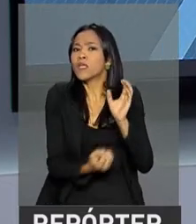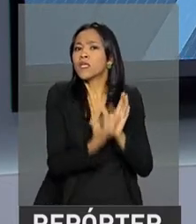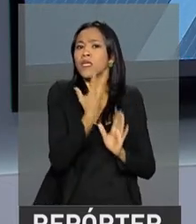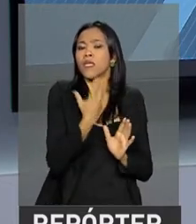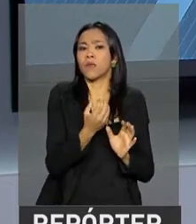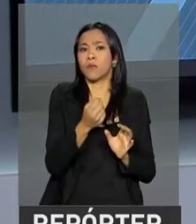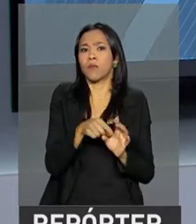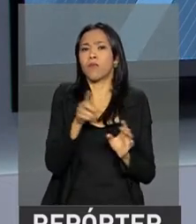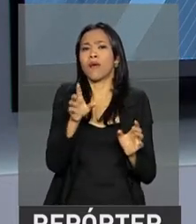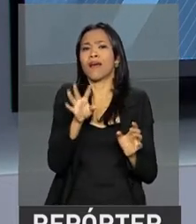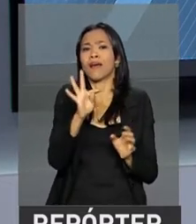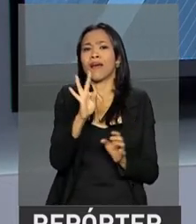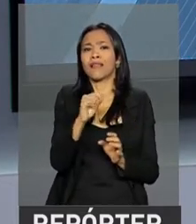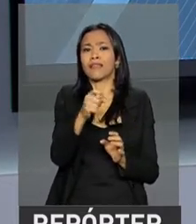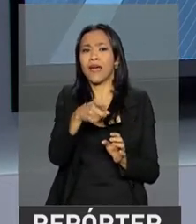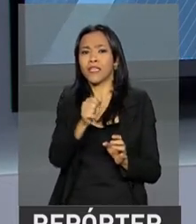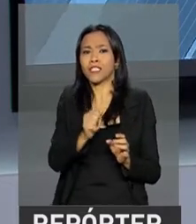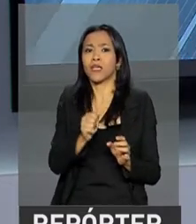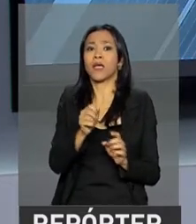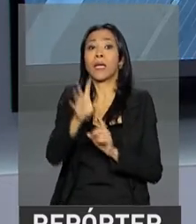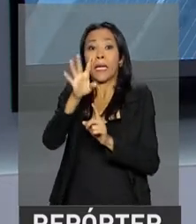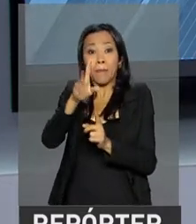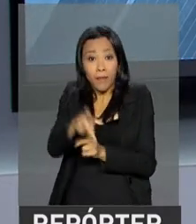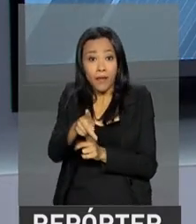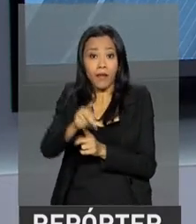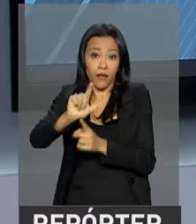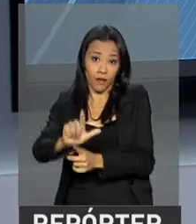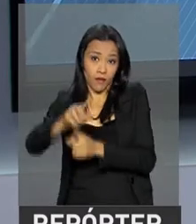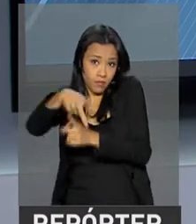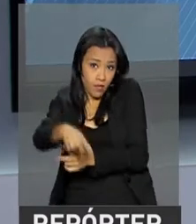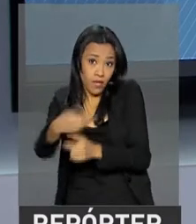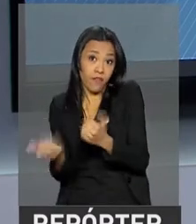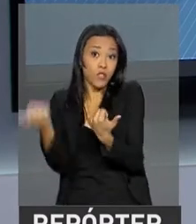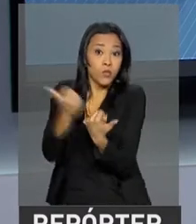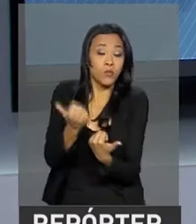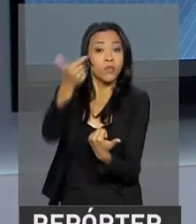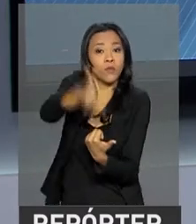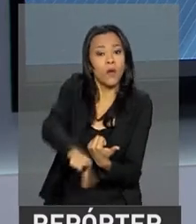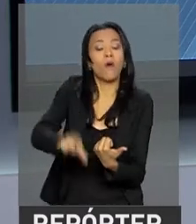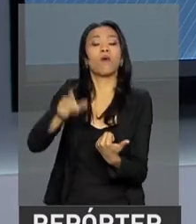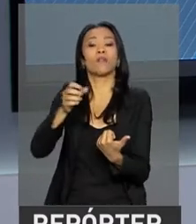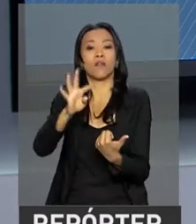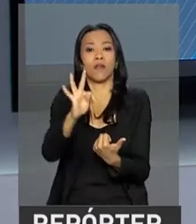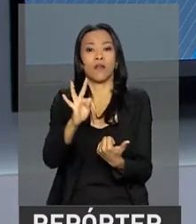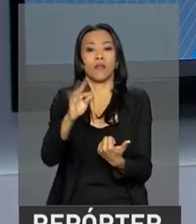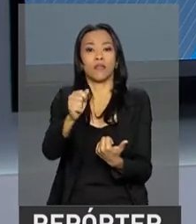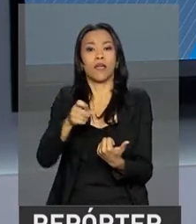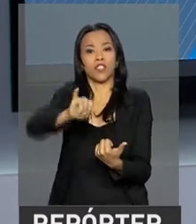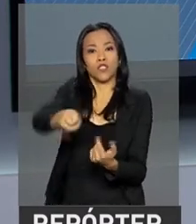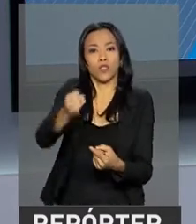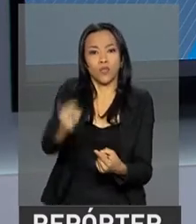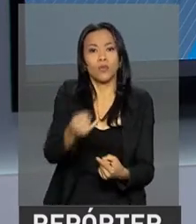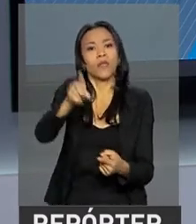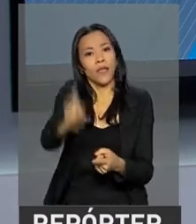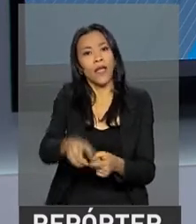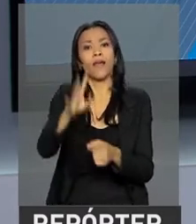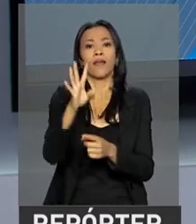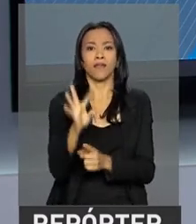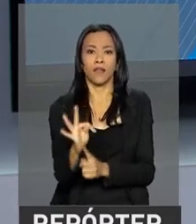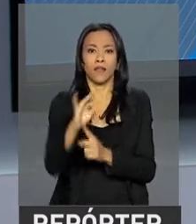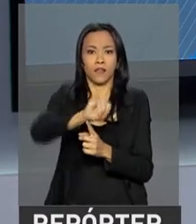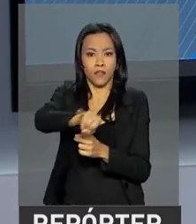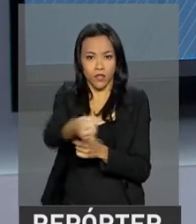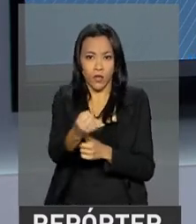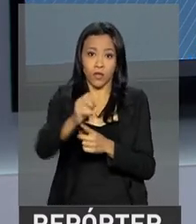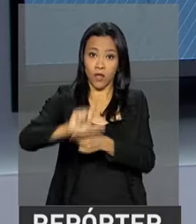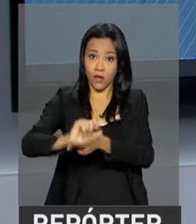taxa de longo prazo, a TLP, que vai substituir a taxa de juros de longo prazo, a TJLP, a partir